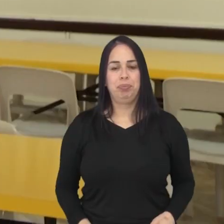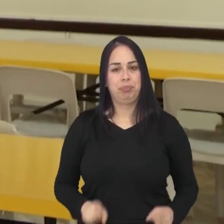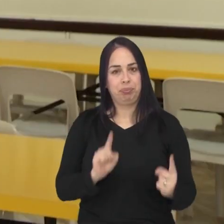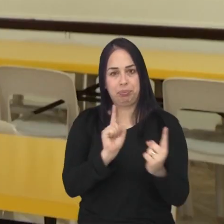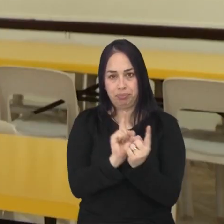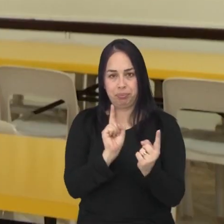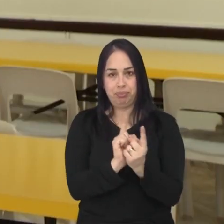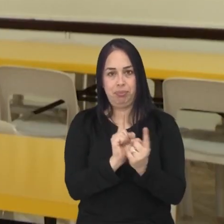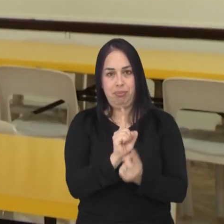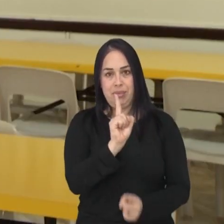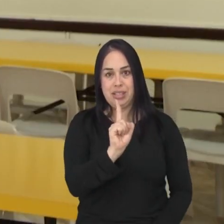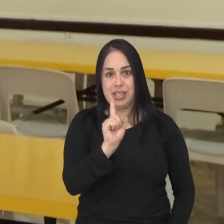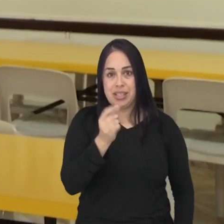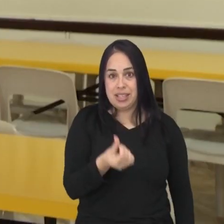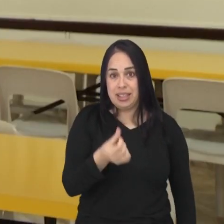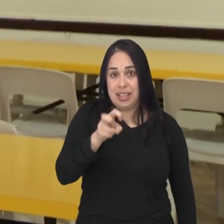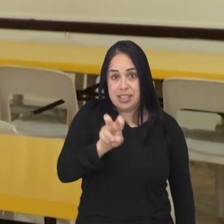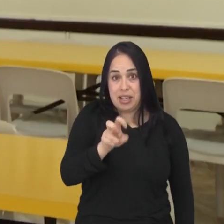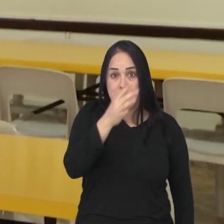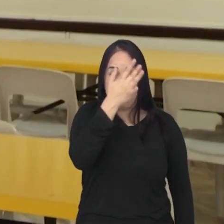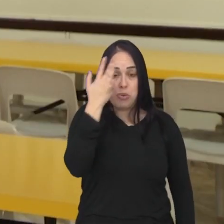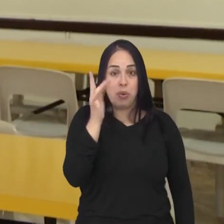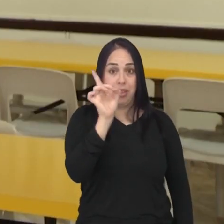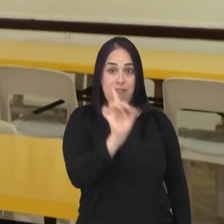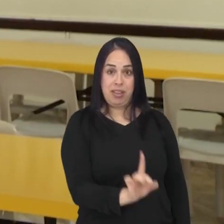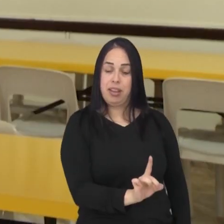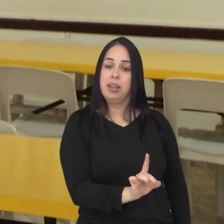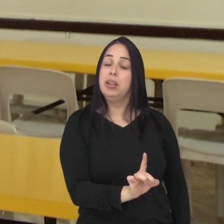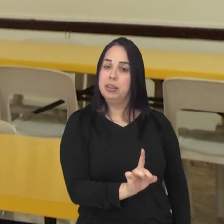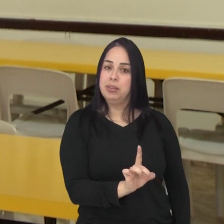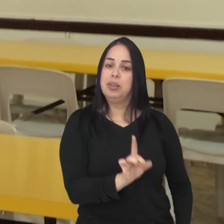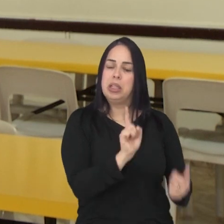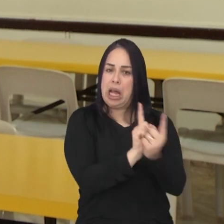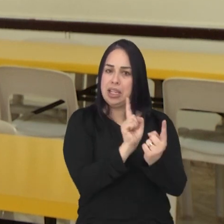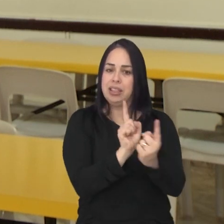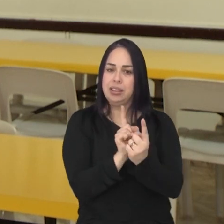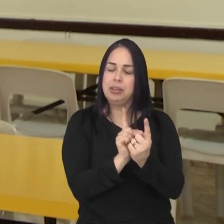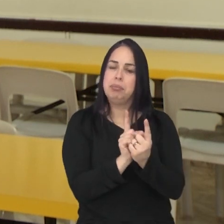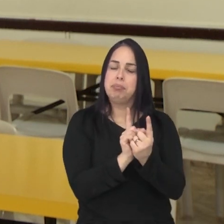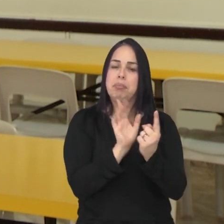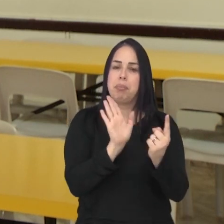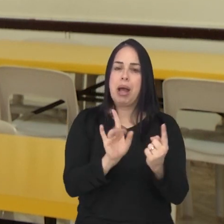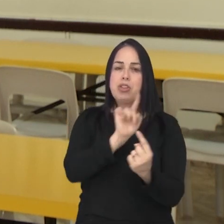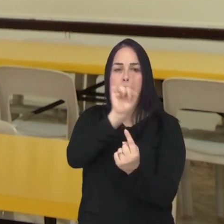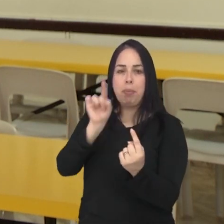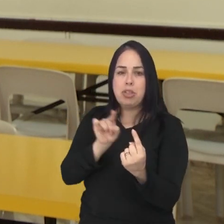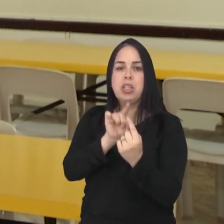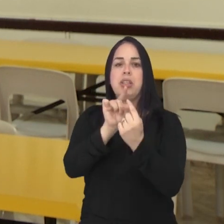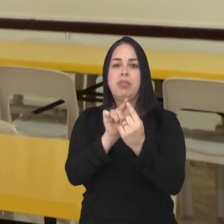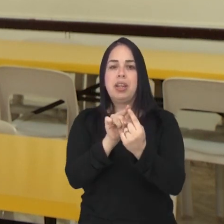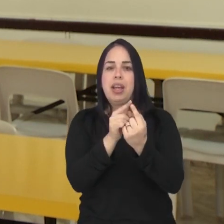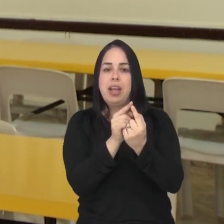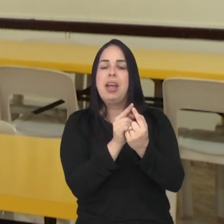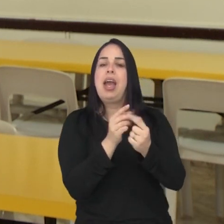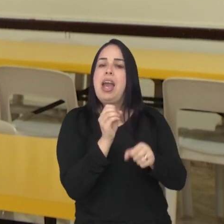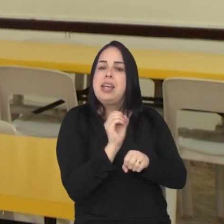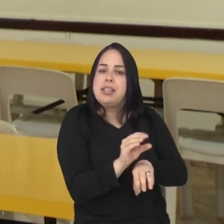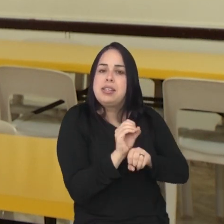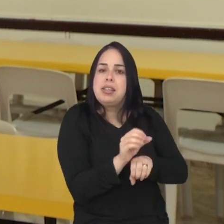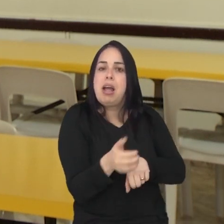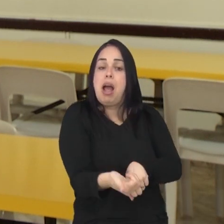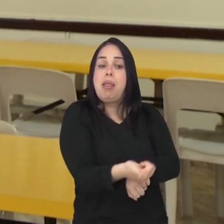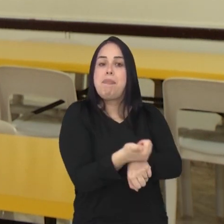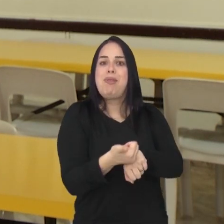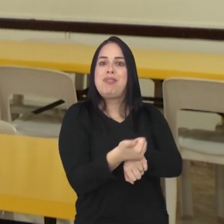profissionais. Fazemos atendimento hoje de 165 pessoas com deficiência. Nascemos com o intuito da empregabilidade da pessoa